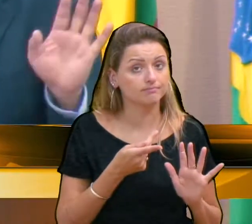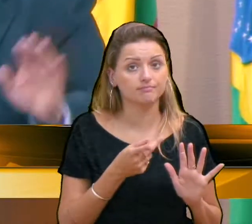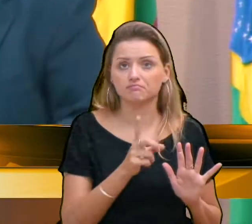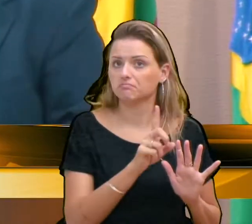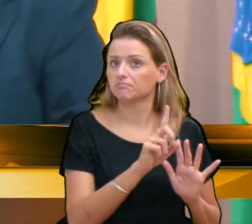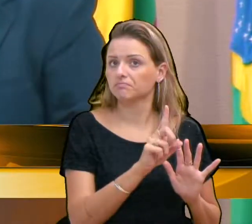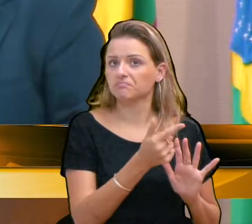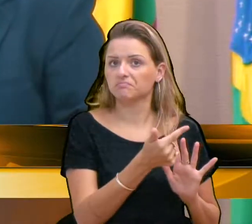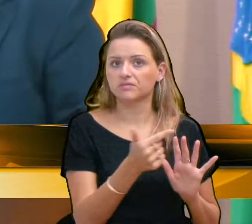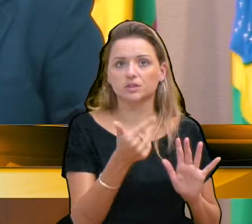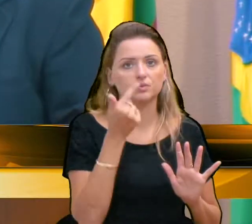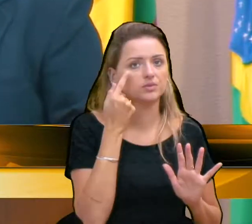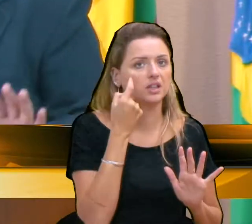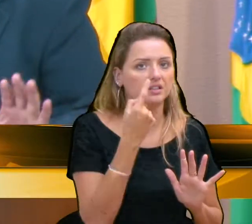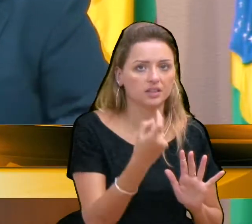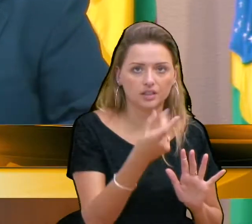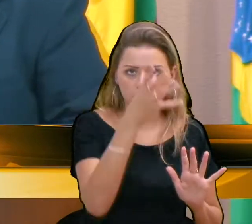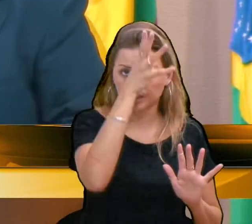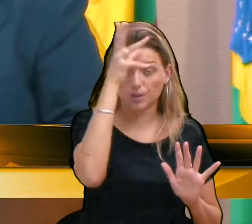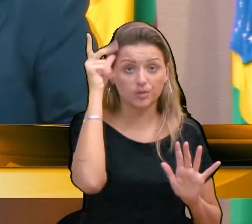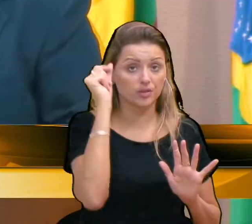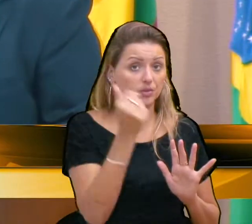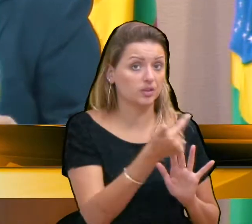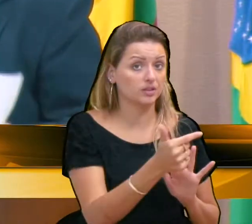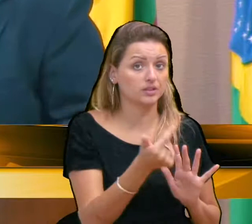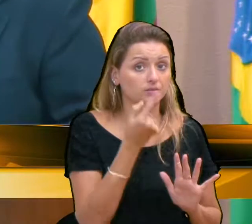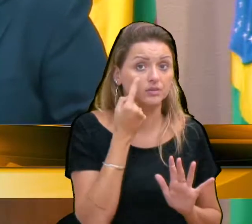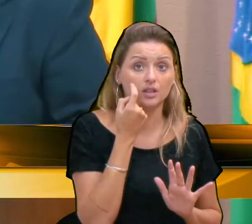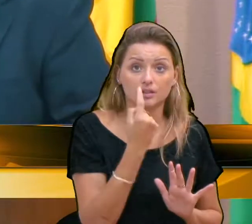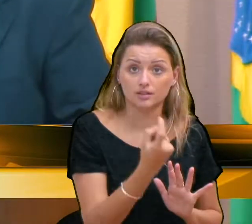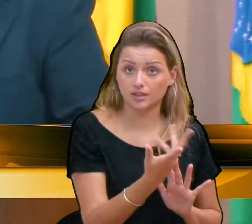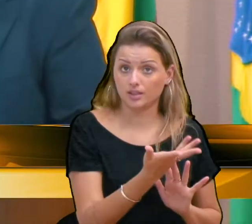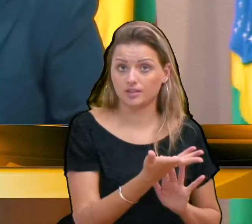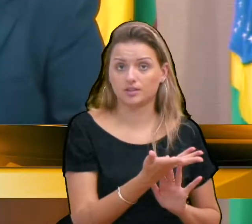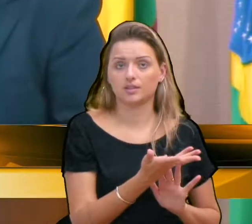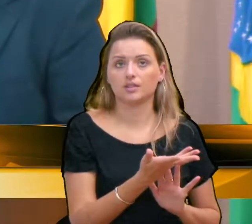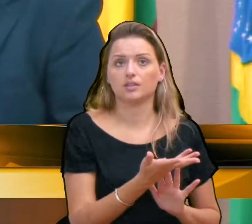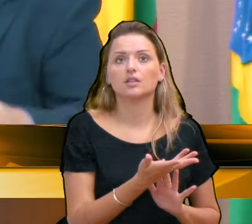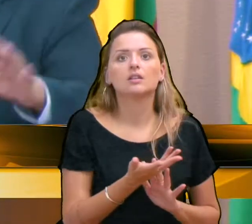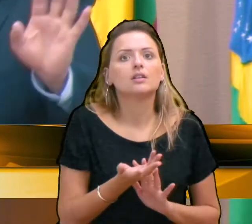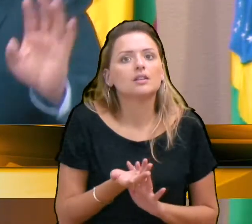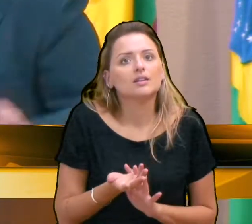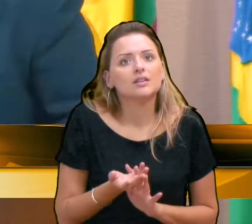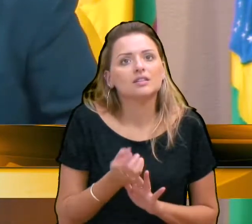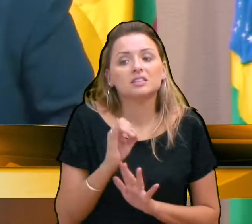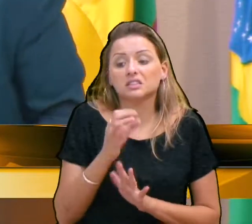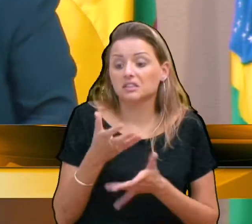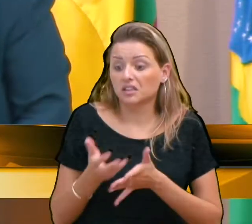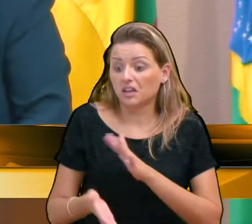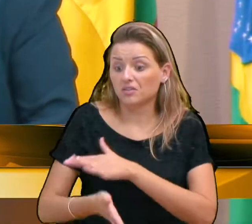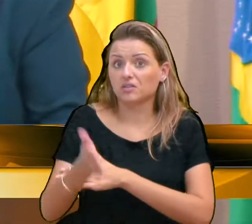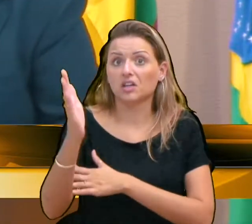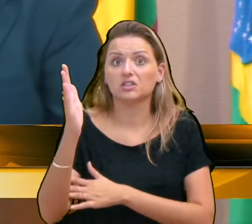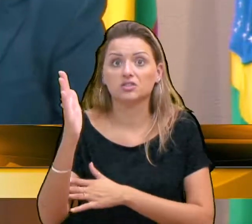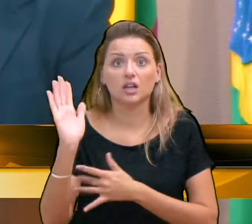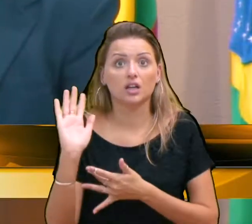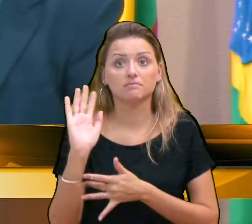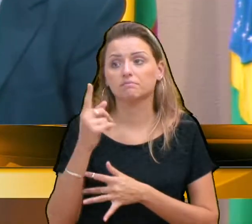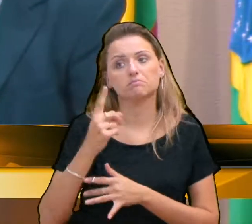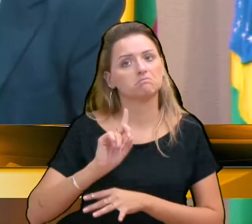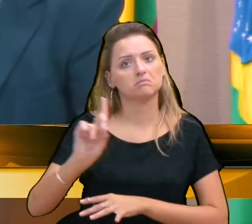Não temos interesse. Nós não vamos... Isso, então, quem quer viajar, que vá a Porto Alegre, pega o